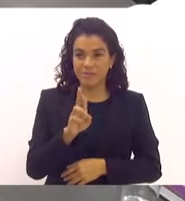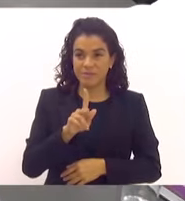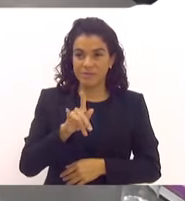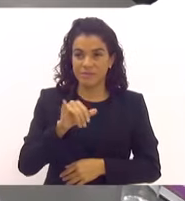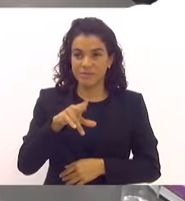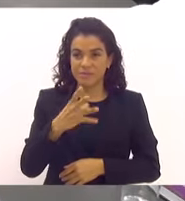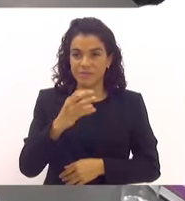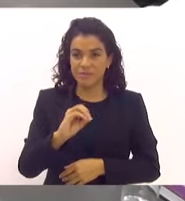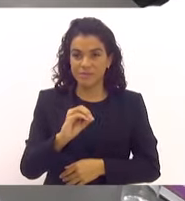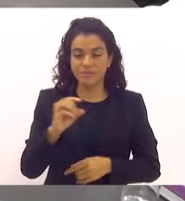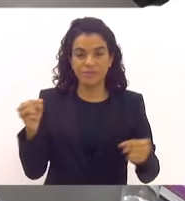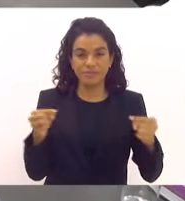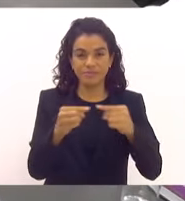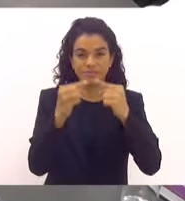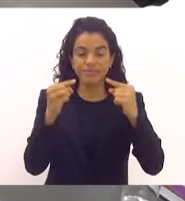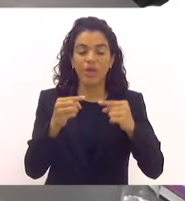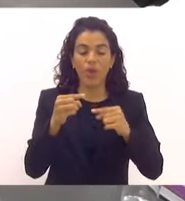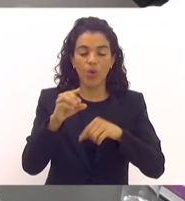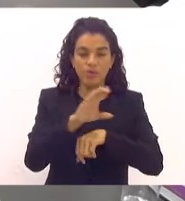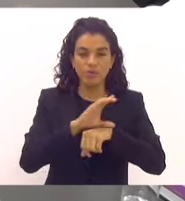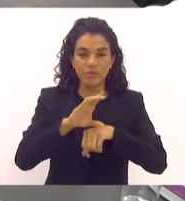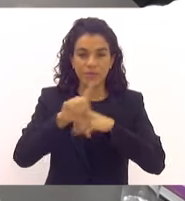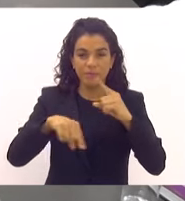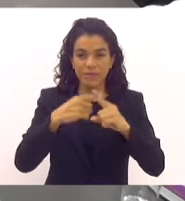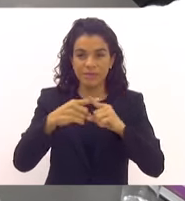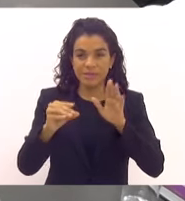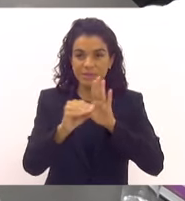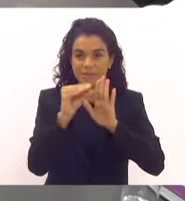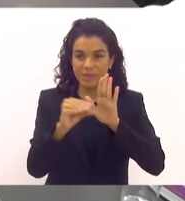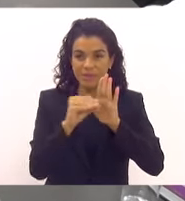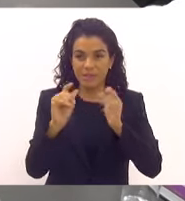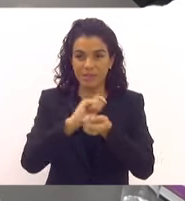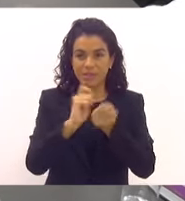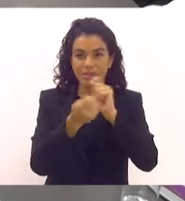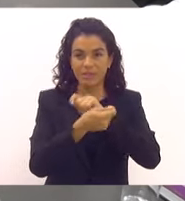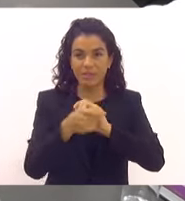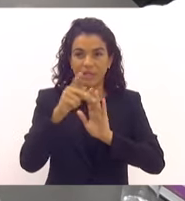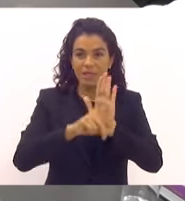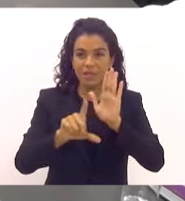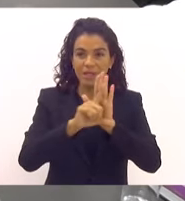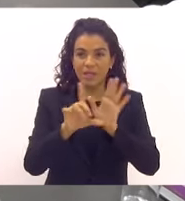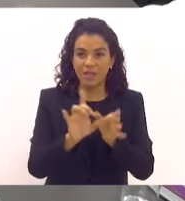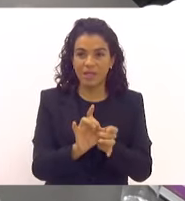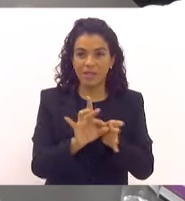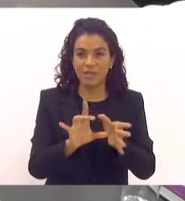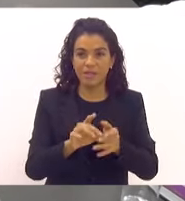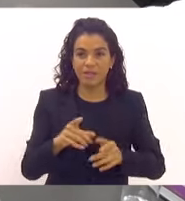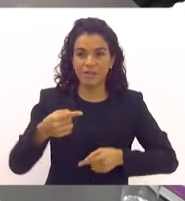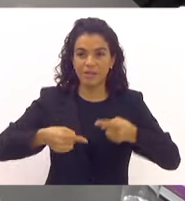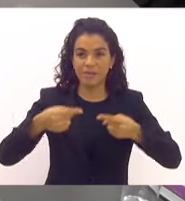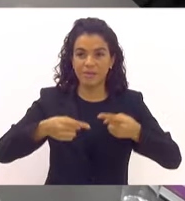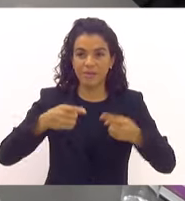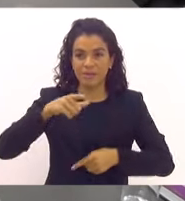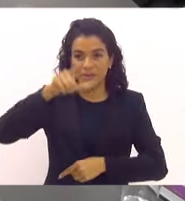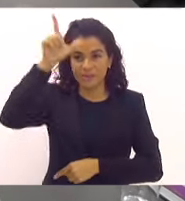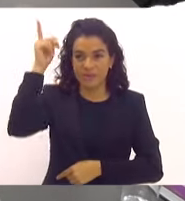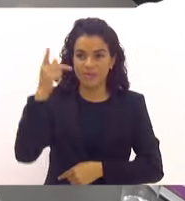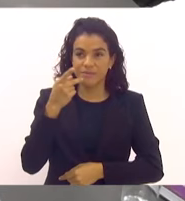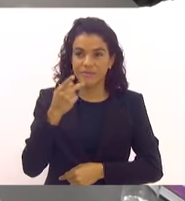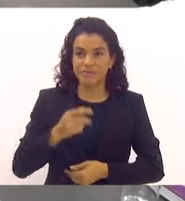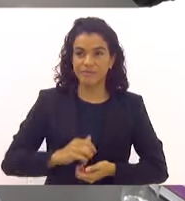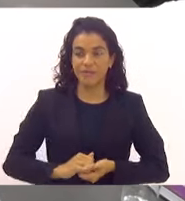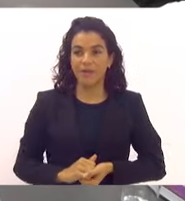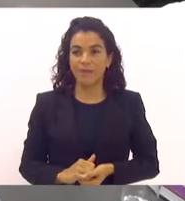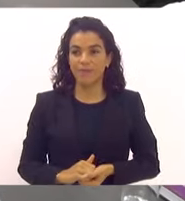Parecer pela constitucionalidade com emenda, transformando o projeto em autorizativo. Senhor presidente. Em discussão, deputado Luiz Paulo. Pedi para aumentar o som aqui do doutor